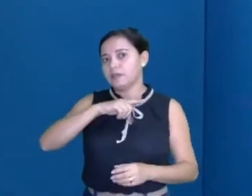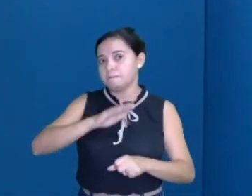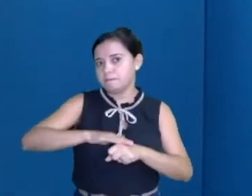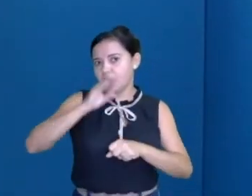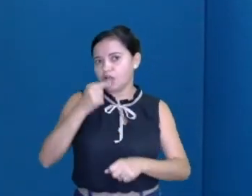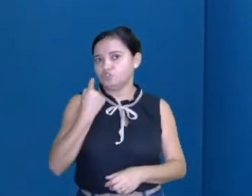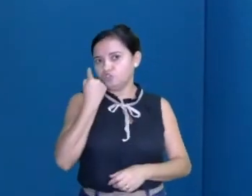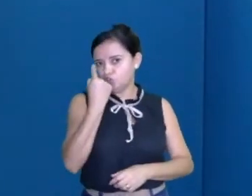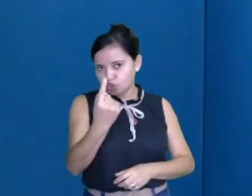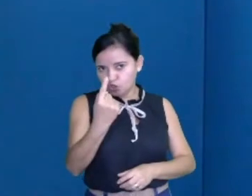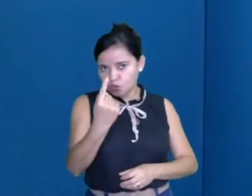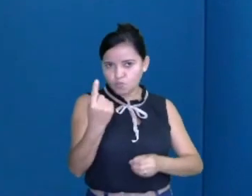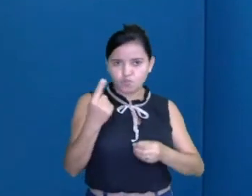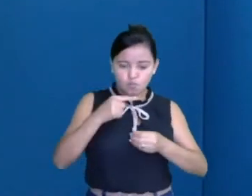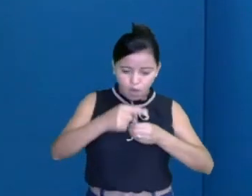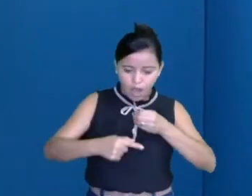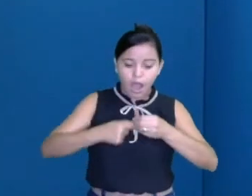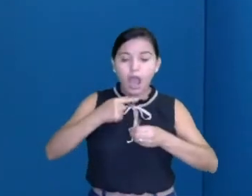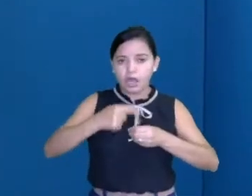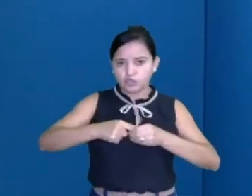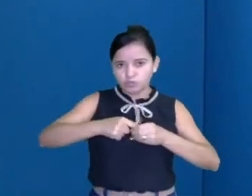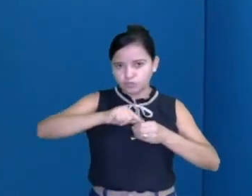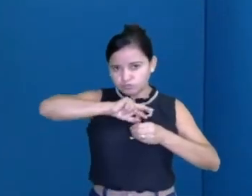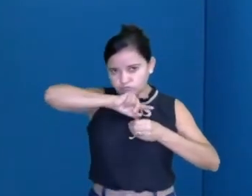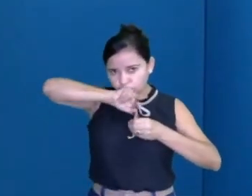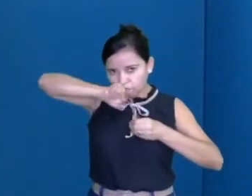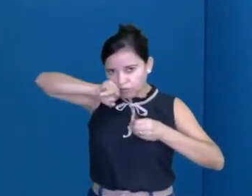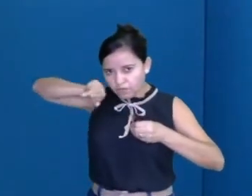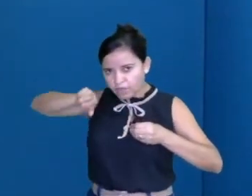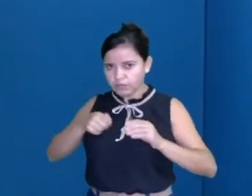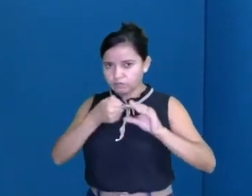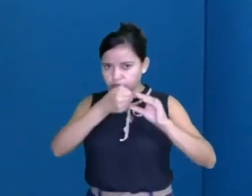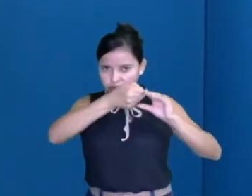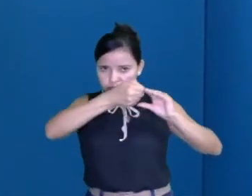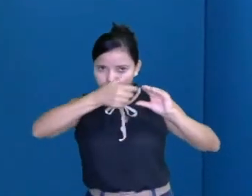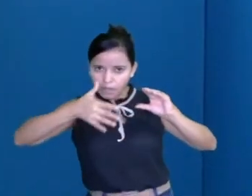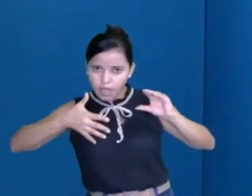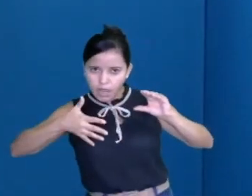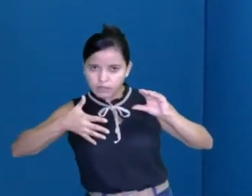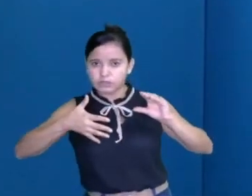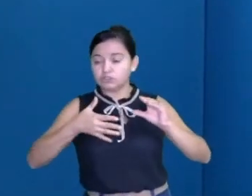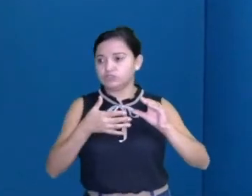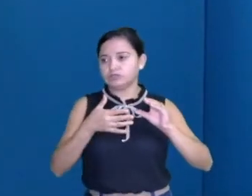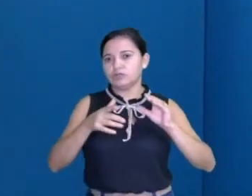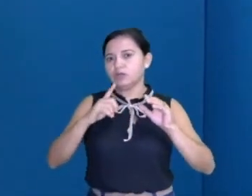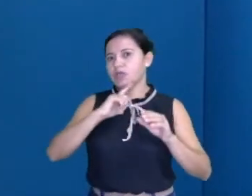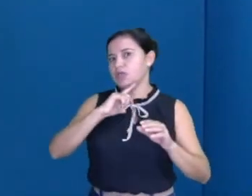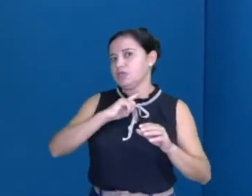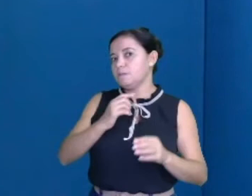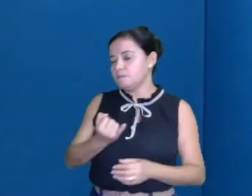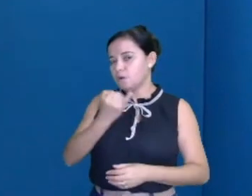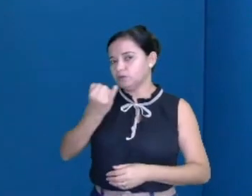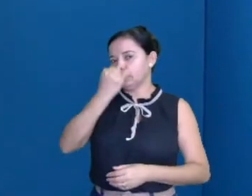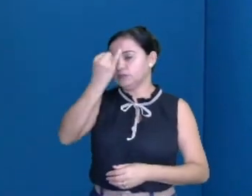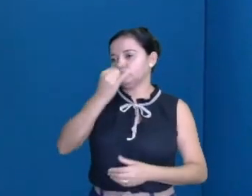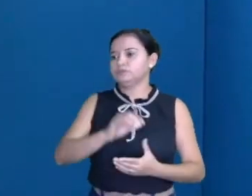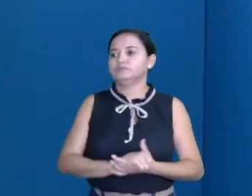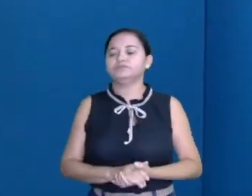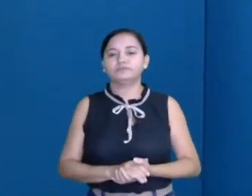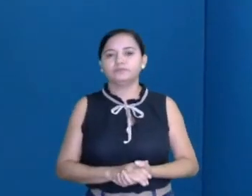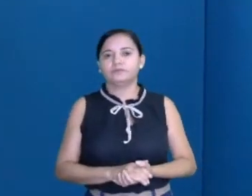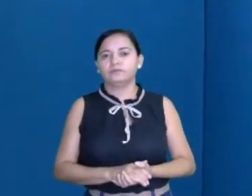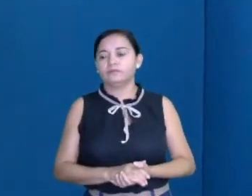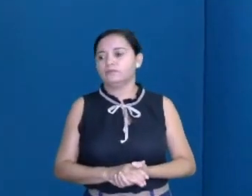átomo, que eu estiver analisando, esses átomos eles podem ser classificados. E aqui tem uma classificação muito importante dentro da química. Eles podem ser chamados